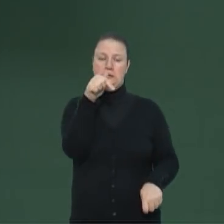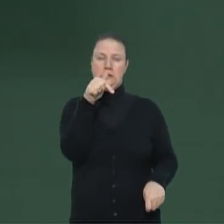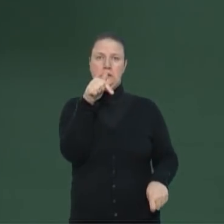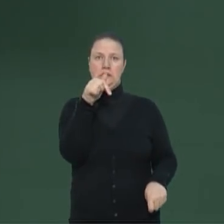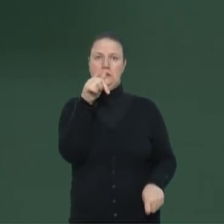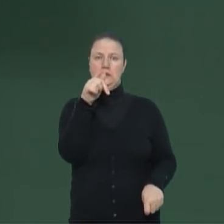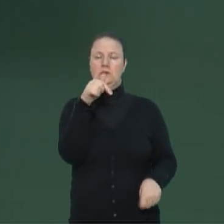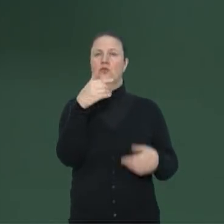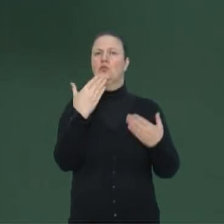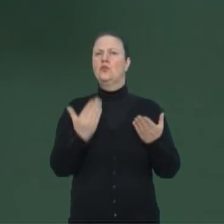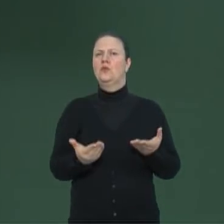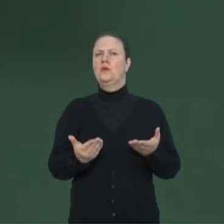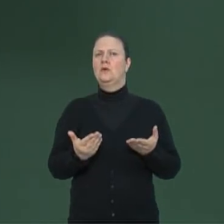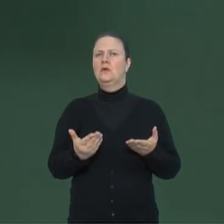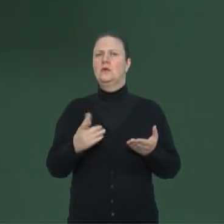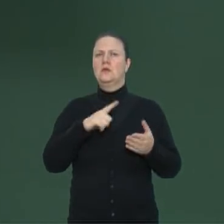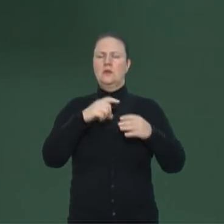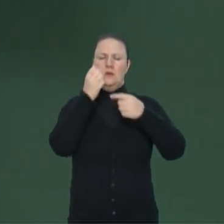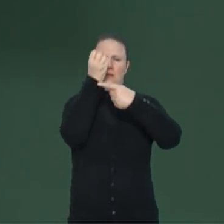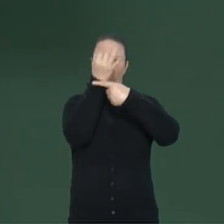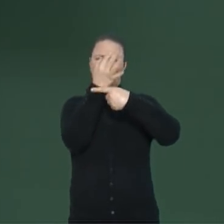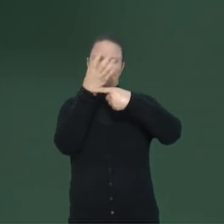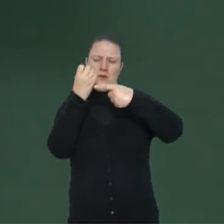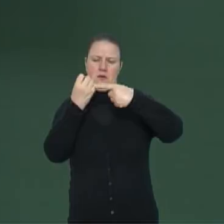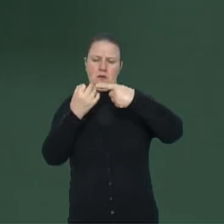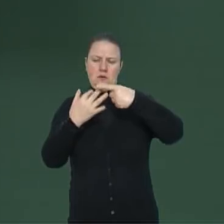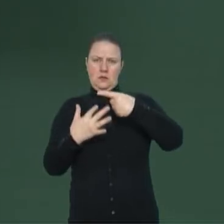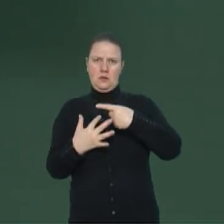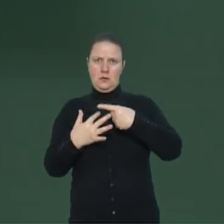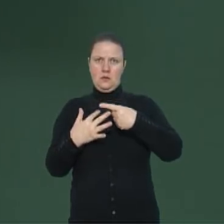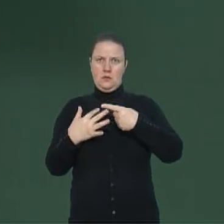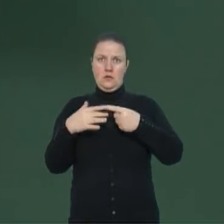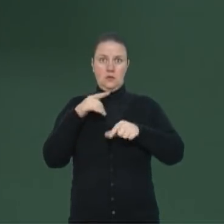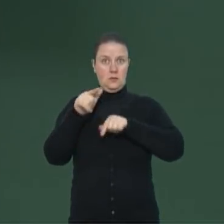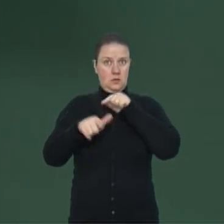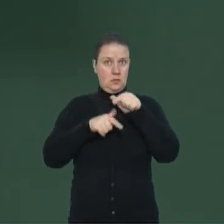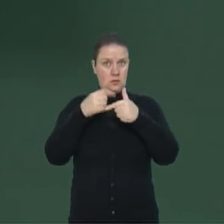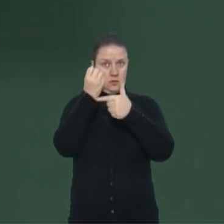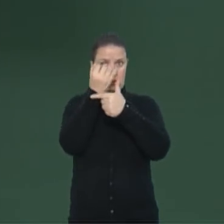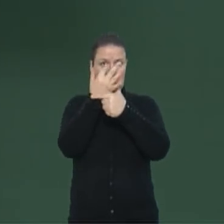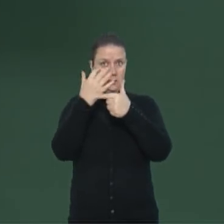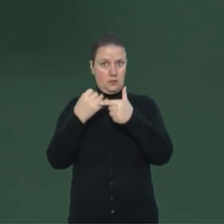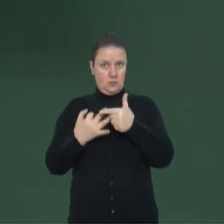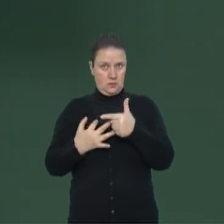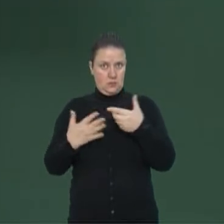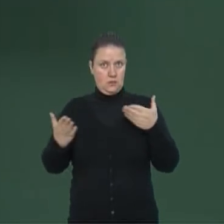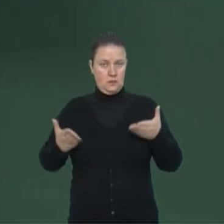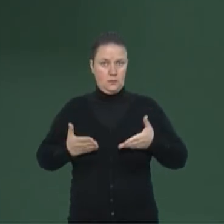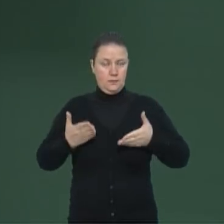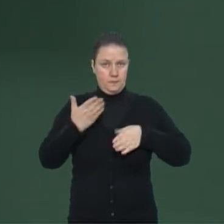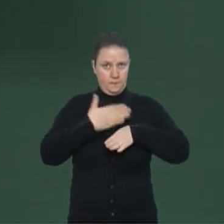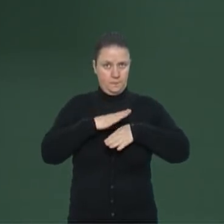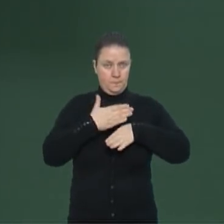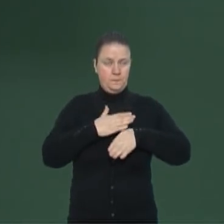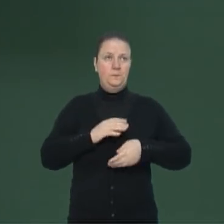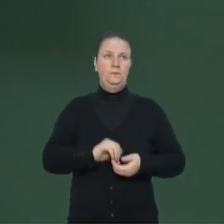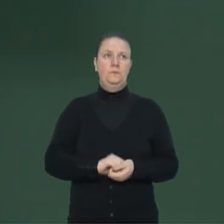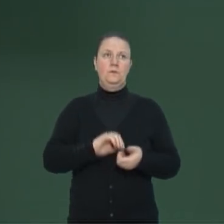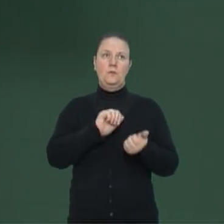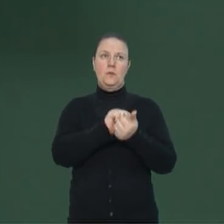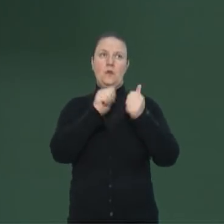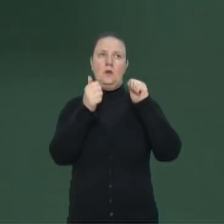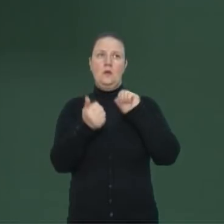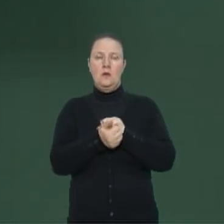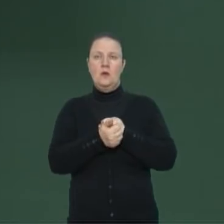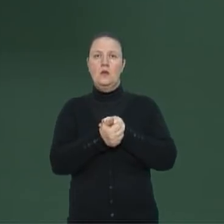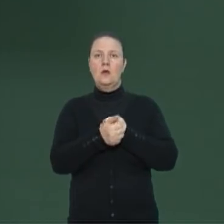número ímpar, aí envolve fração, tá? A única diferença é que agora a gente vai trabalhar com fração, tá? Então veja, primeiro fazemos o ajuste, esse 10 veio